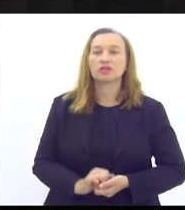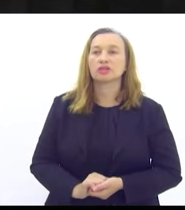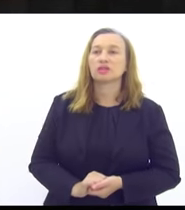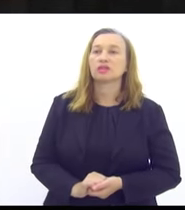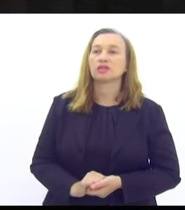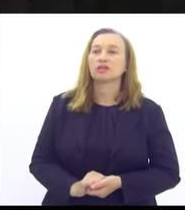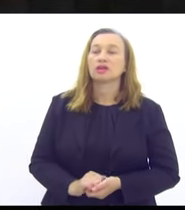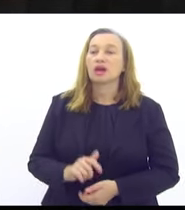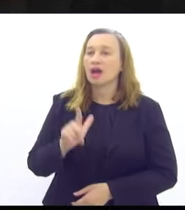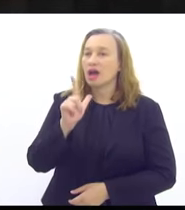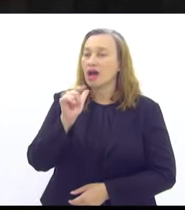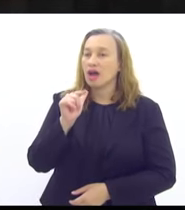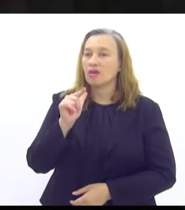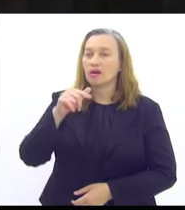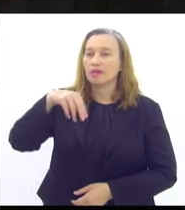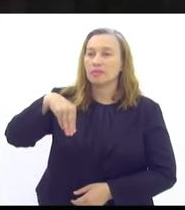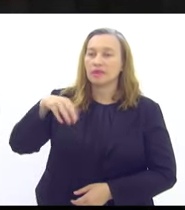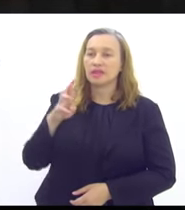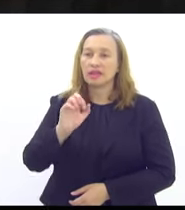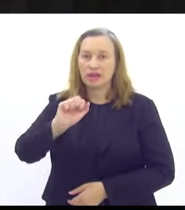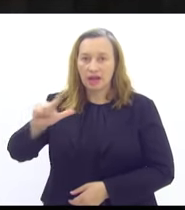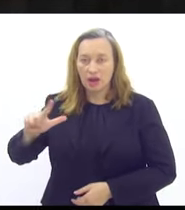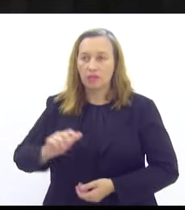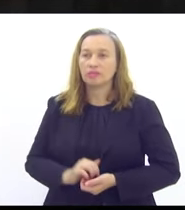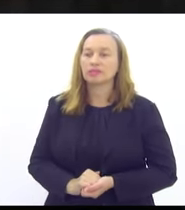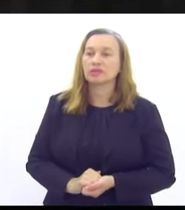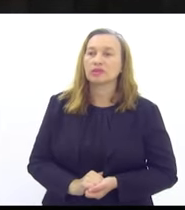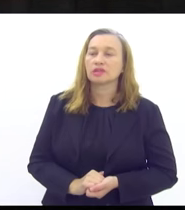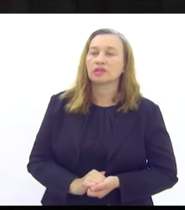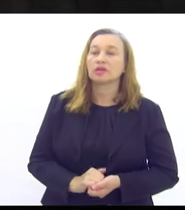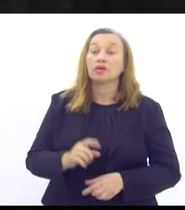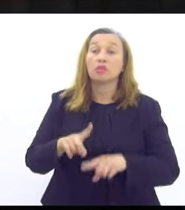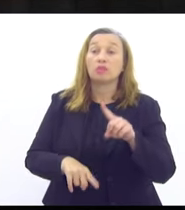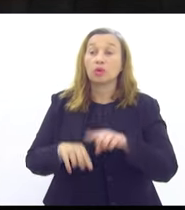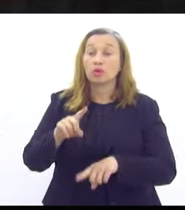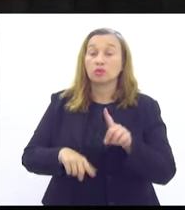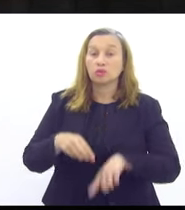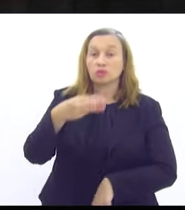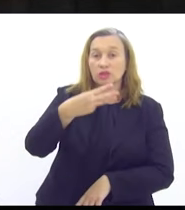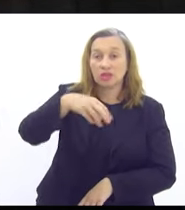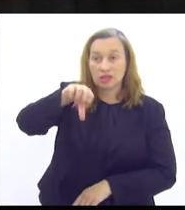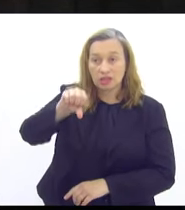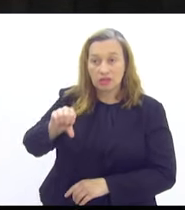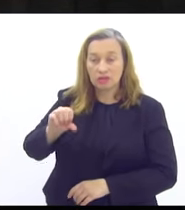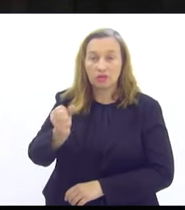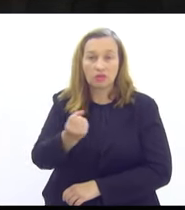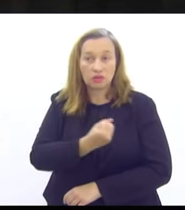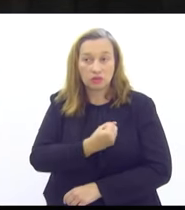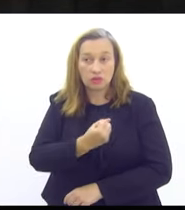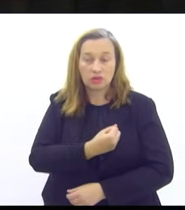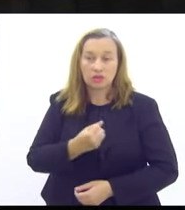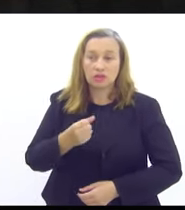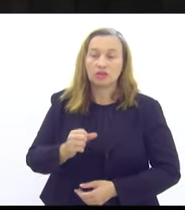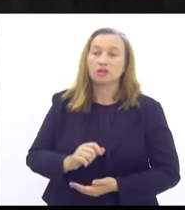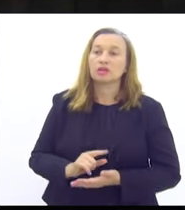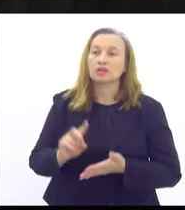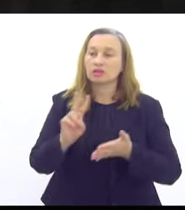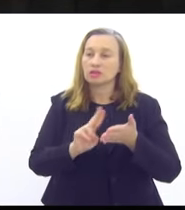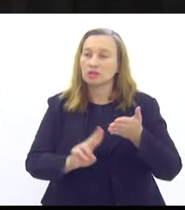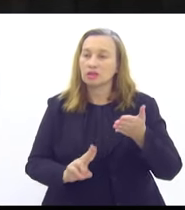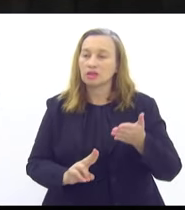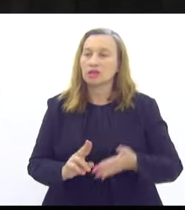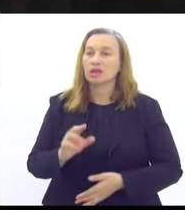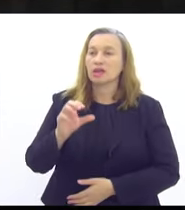são as águas minerais envasadas. A mercadoria 39, no número 39 da lista do